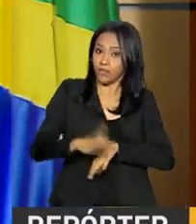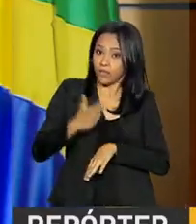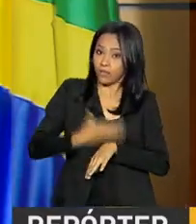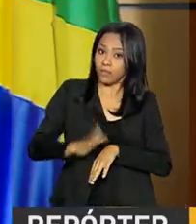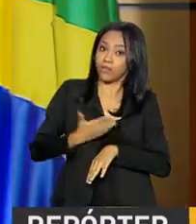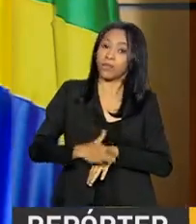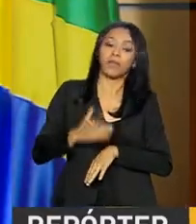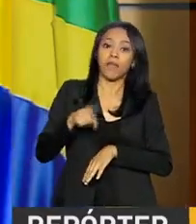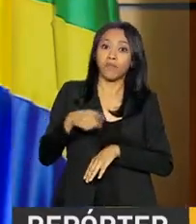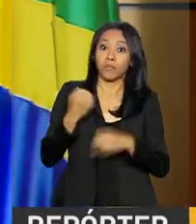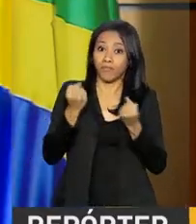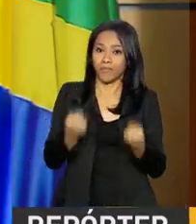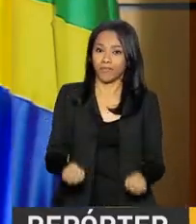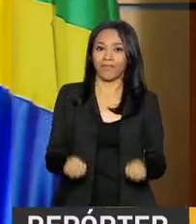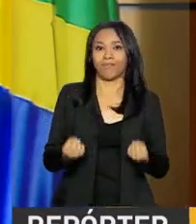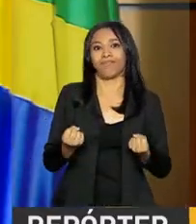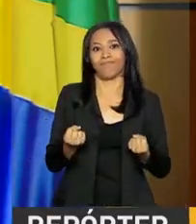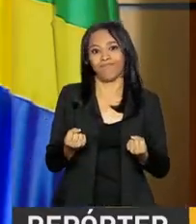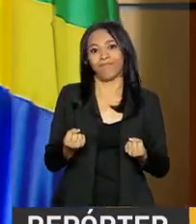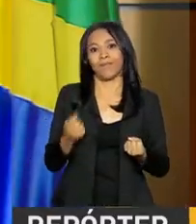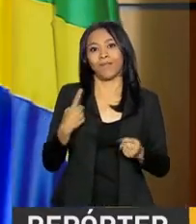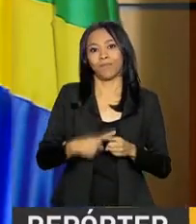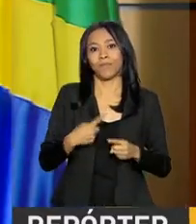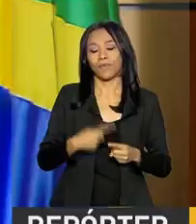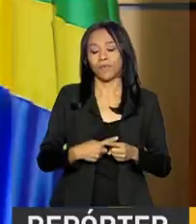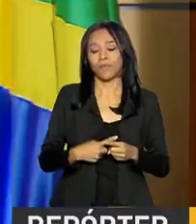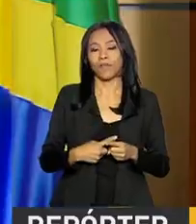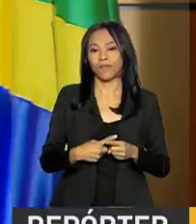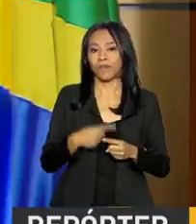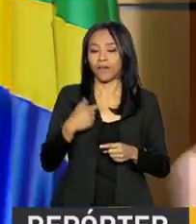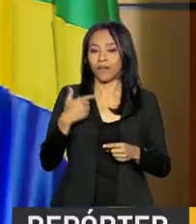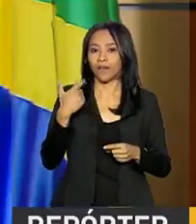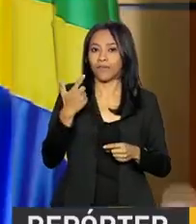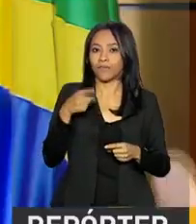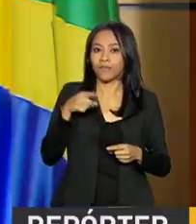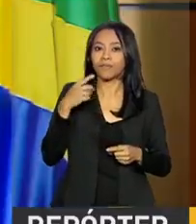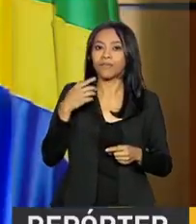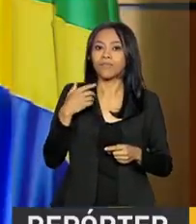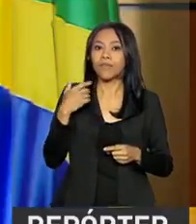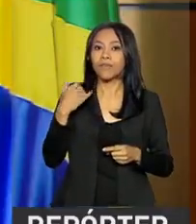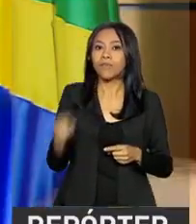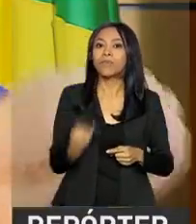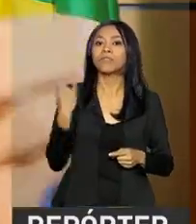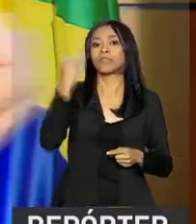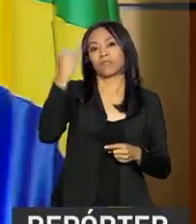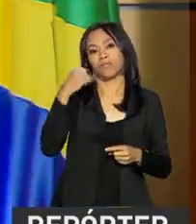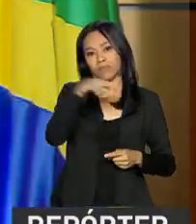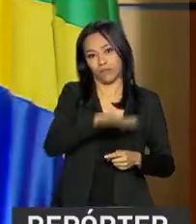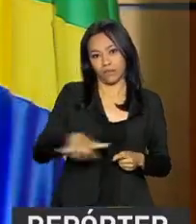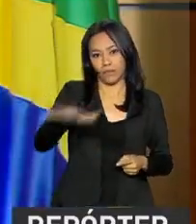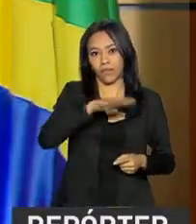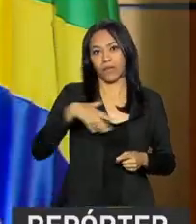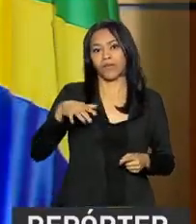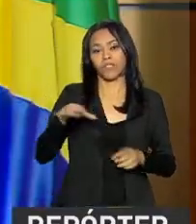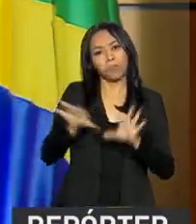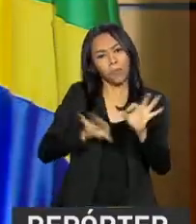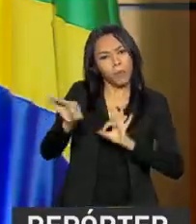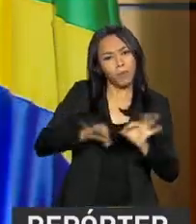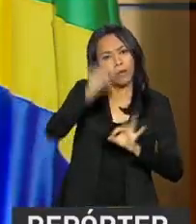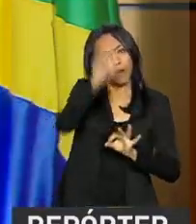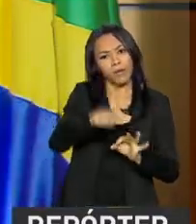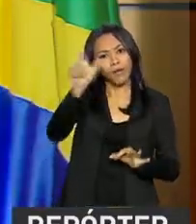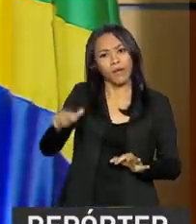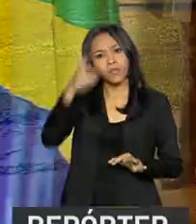investimento pesado, no sentido assim, de amplo, que o Ministério faz, da importância que se tem de bem preparar as pessoas para